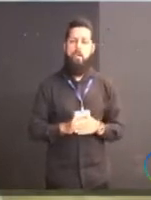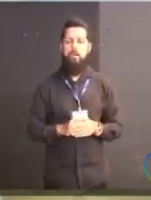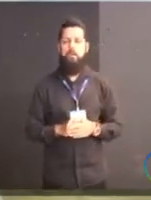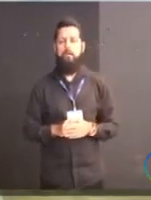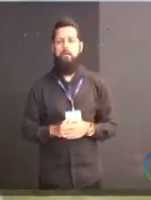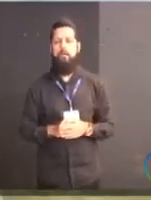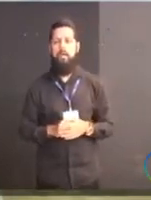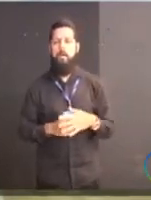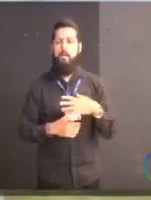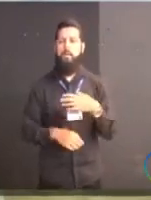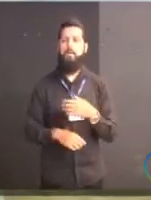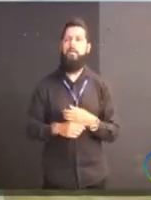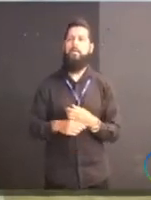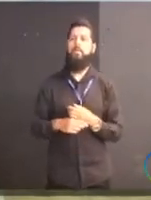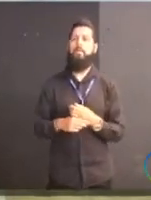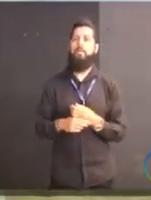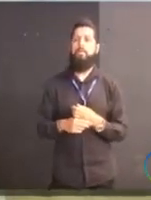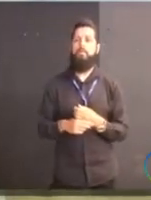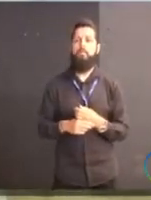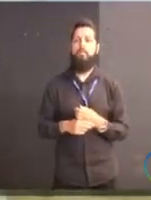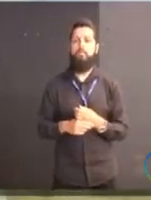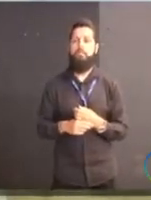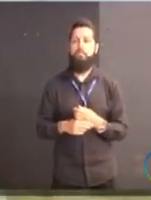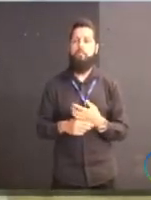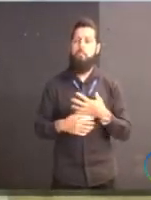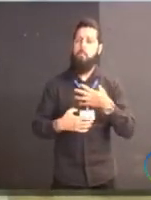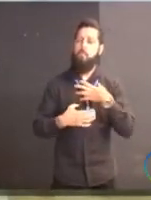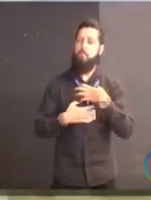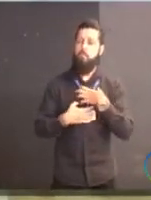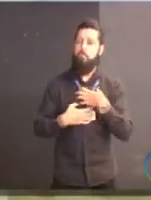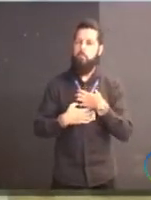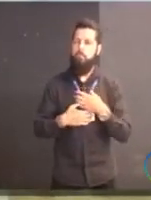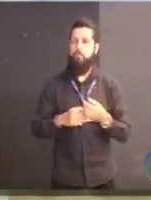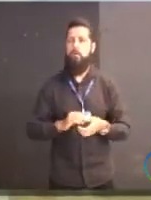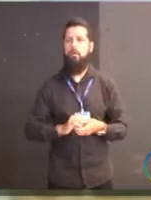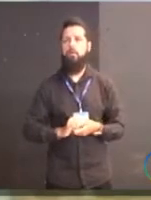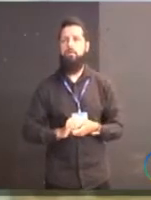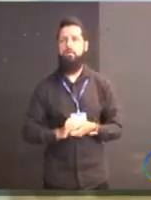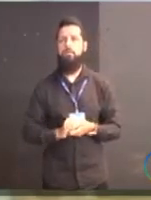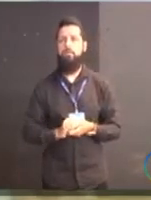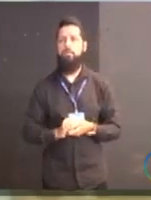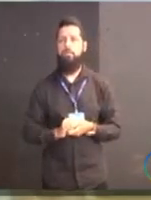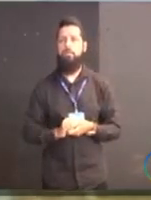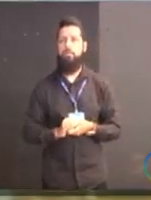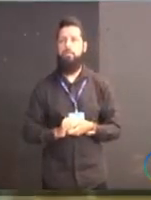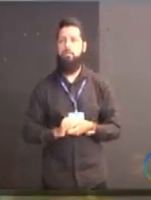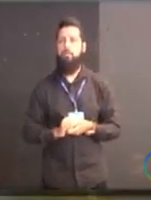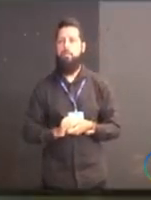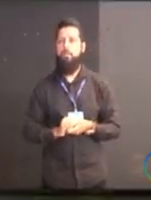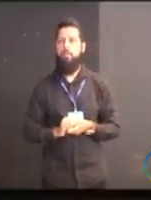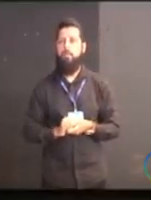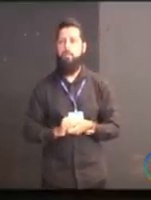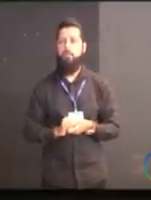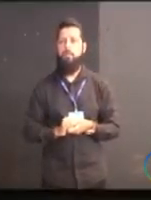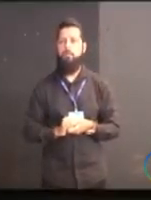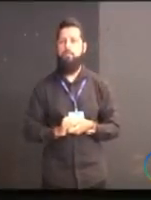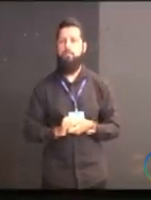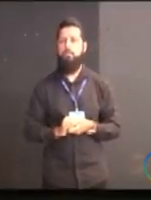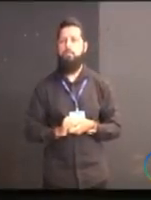encontramos, de momento, um clima propício ao desenvolvimento da doutrina espírita nos